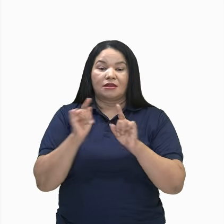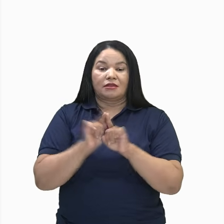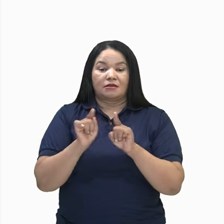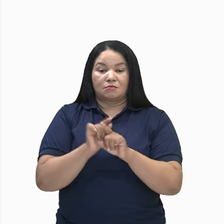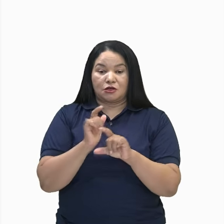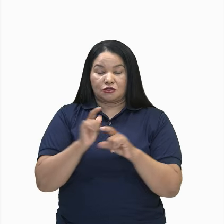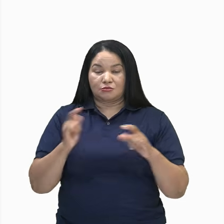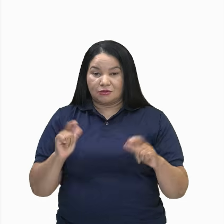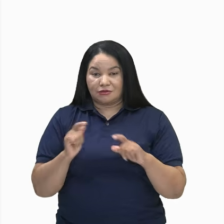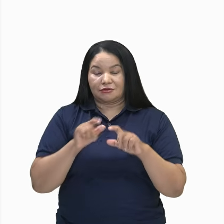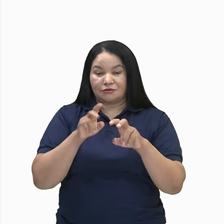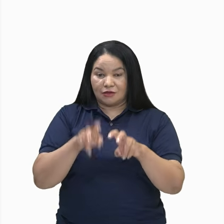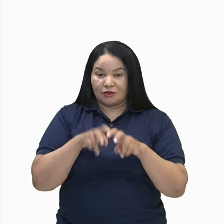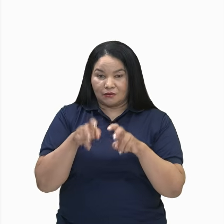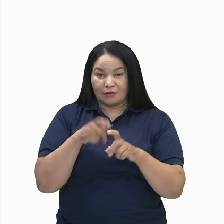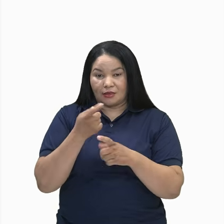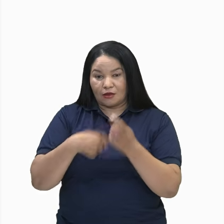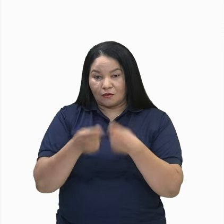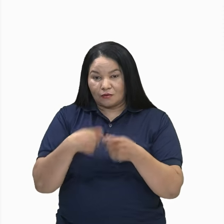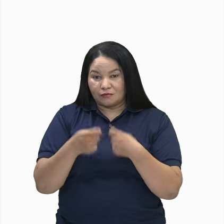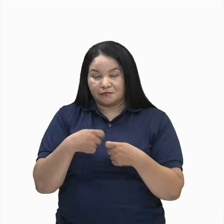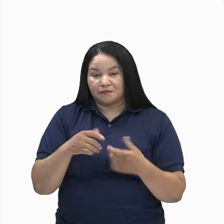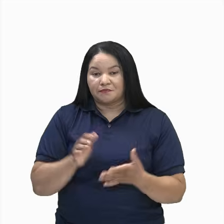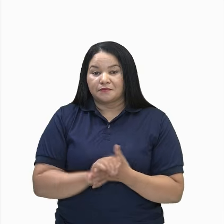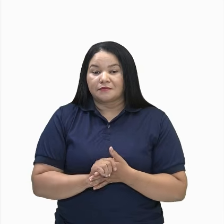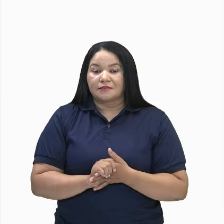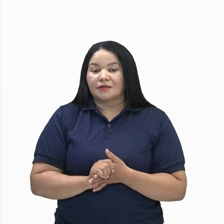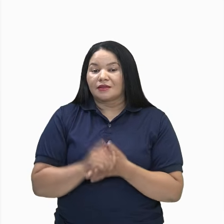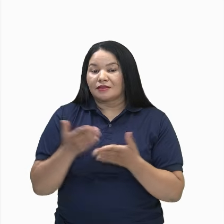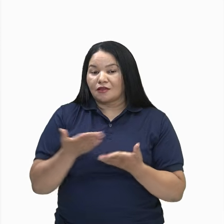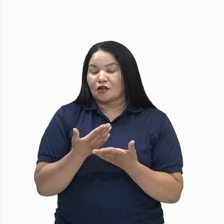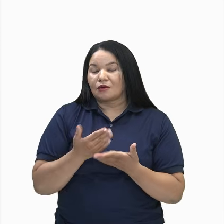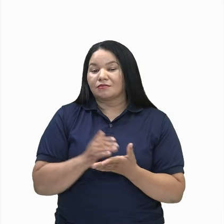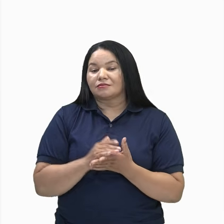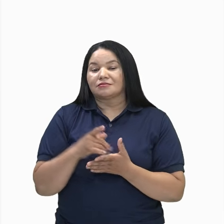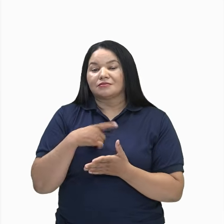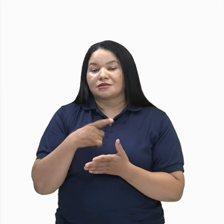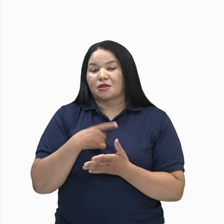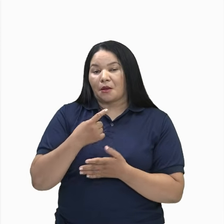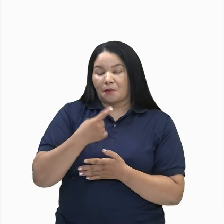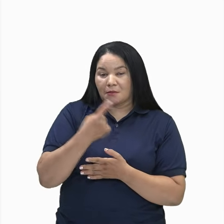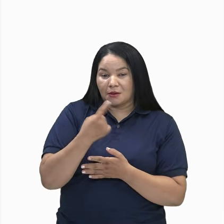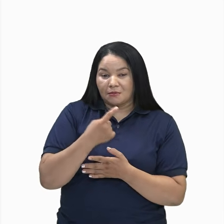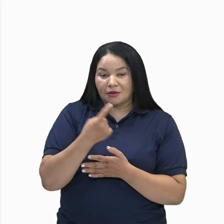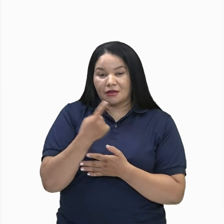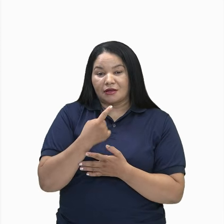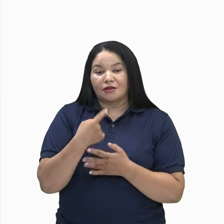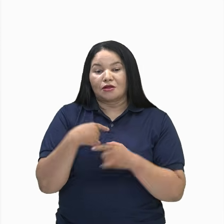expansão do agronegócio. O que a gente tem aí em primeira linha, em primeira leitura?